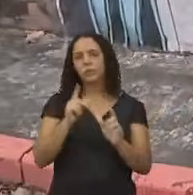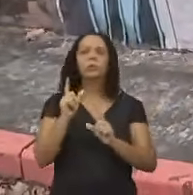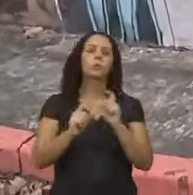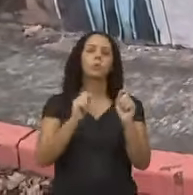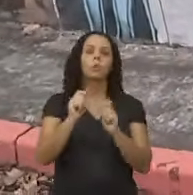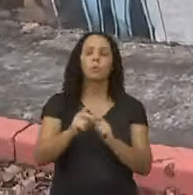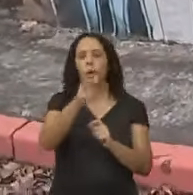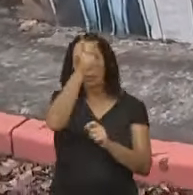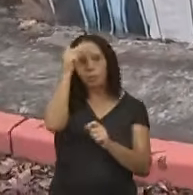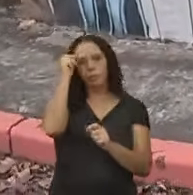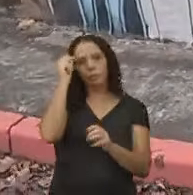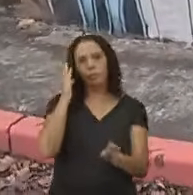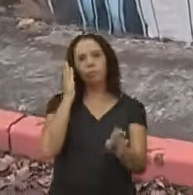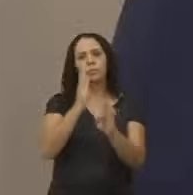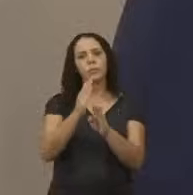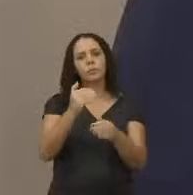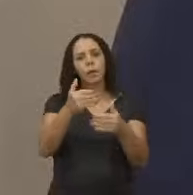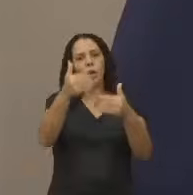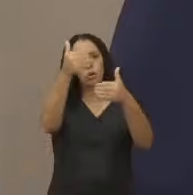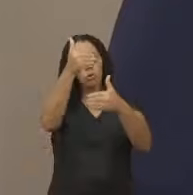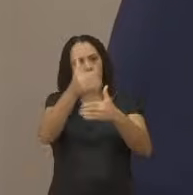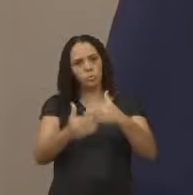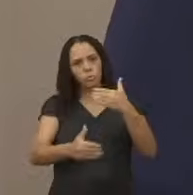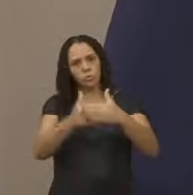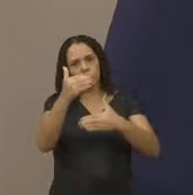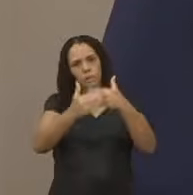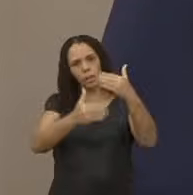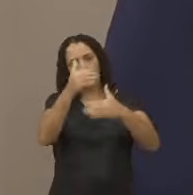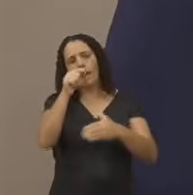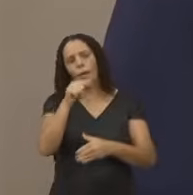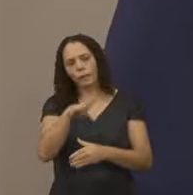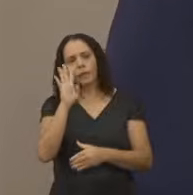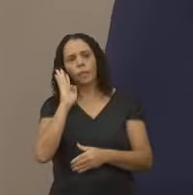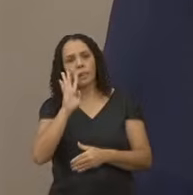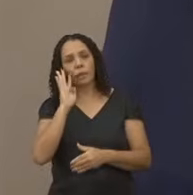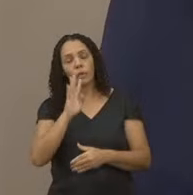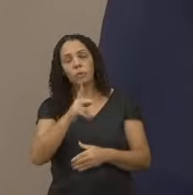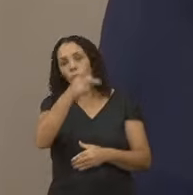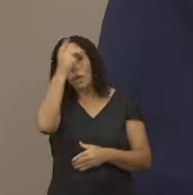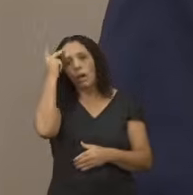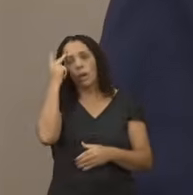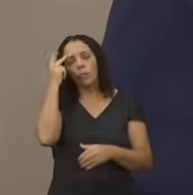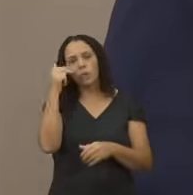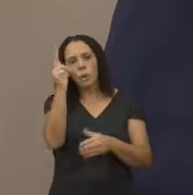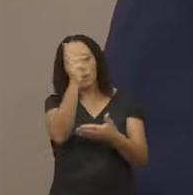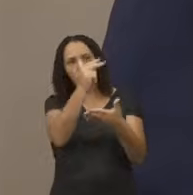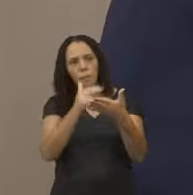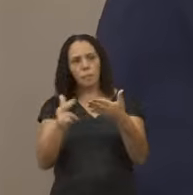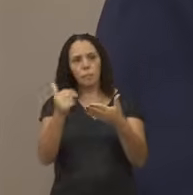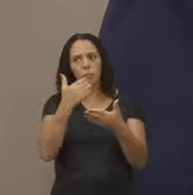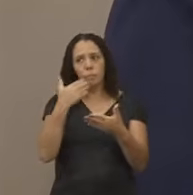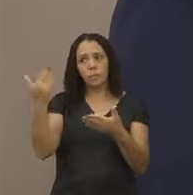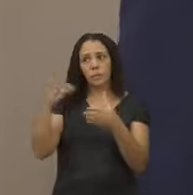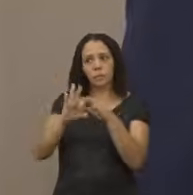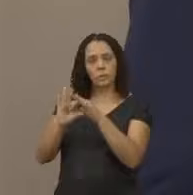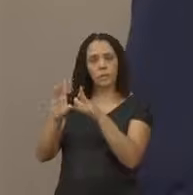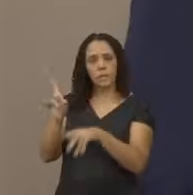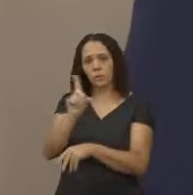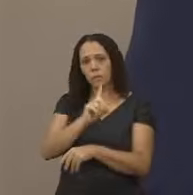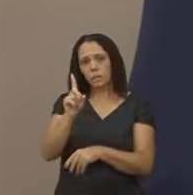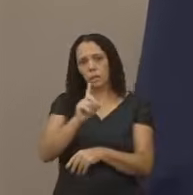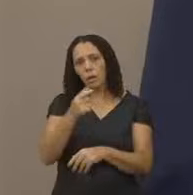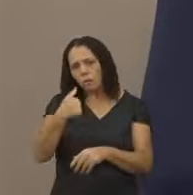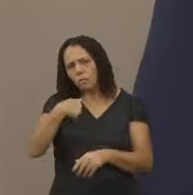esse muro, olha, esse muro já é legal. Então, o artista ele não precisa pedir autorização, essa é a ideia. Ele vai